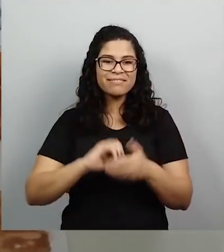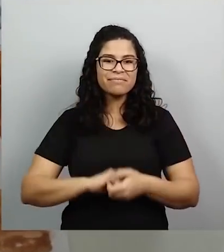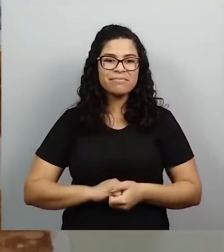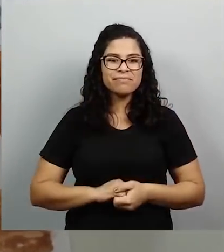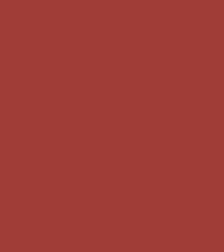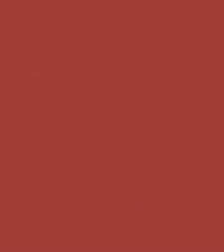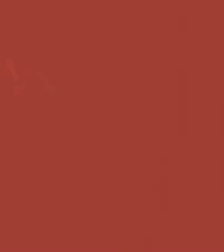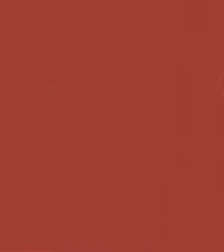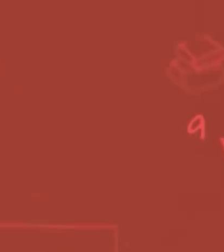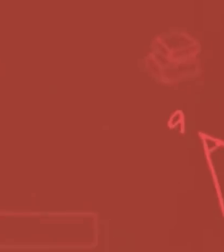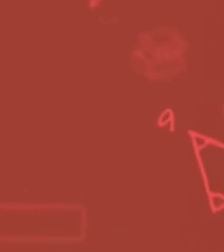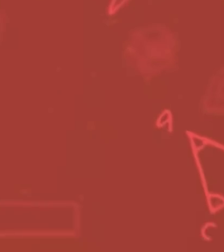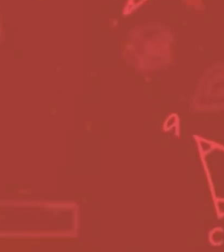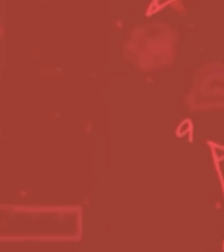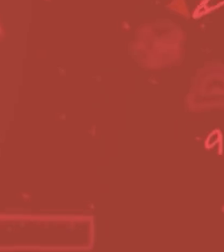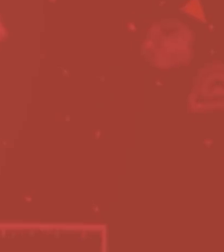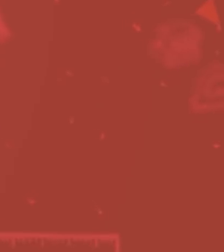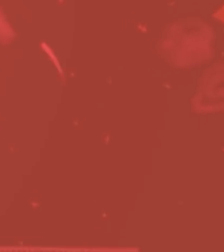mais!